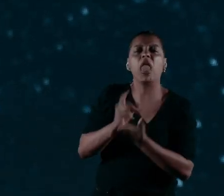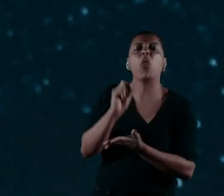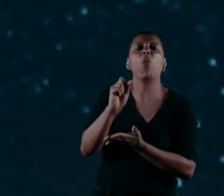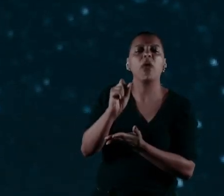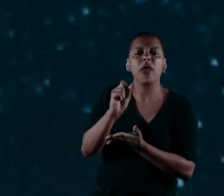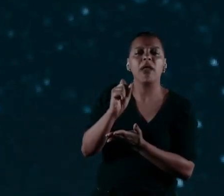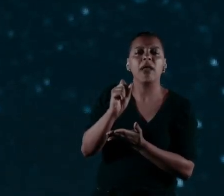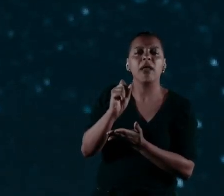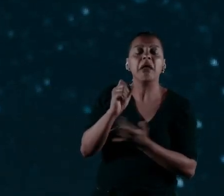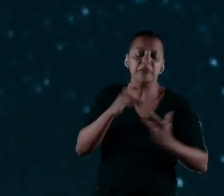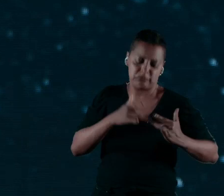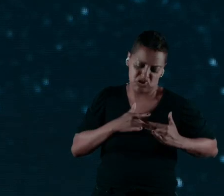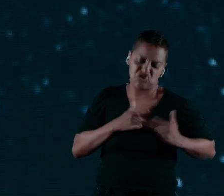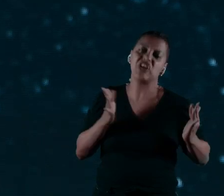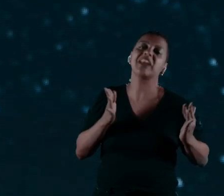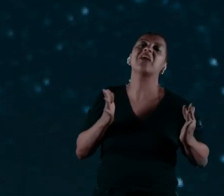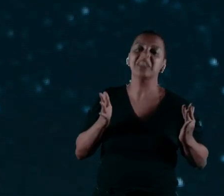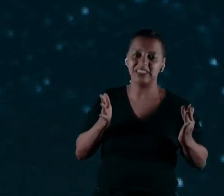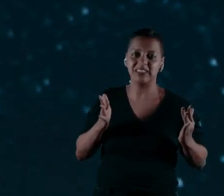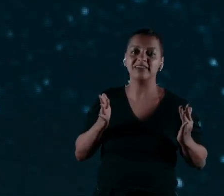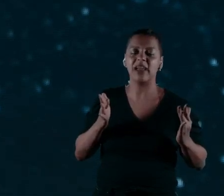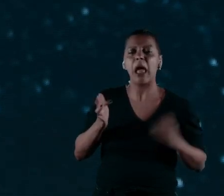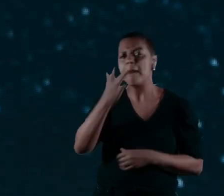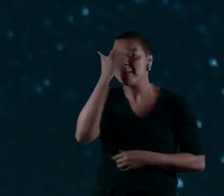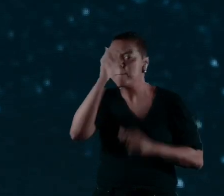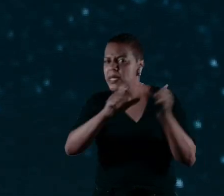generosas. Pessoas que praticam a verdade são